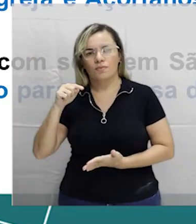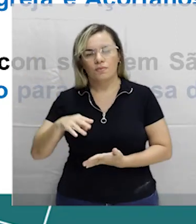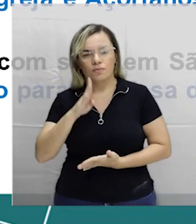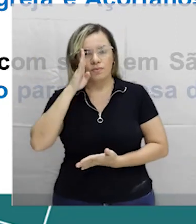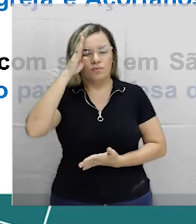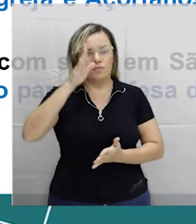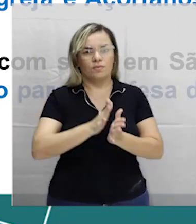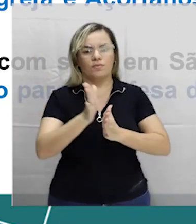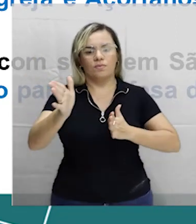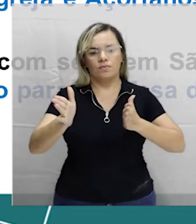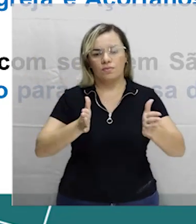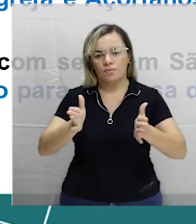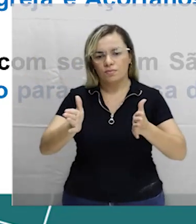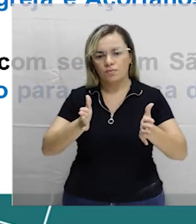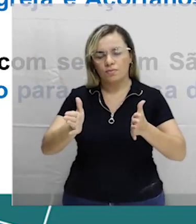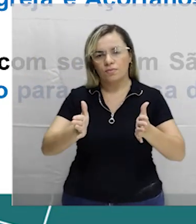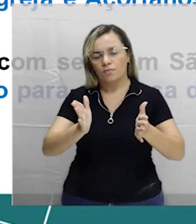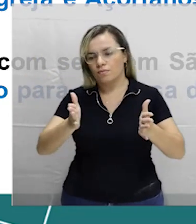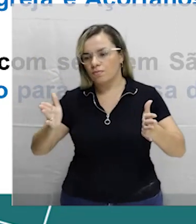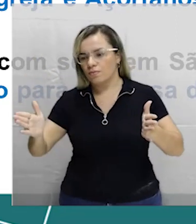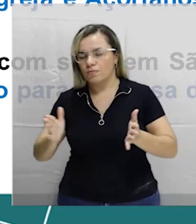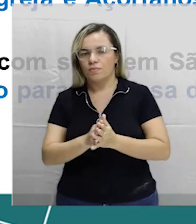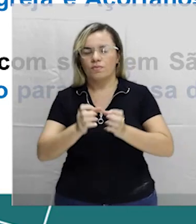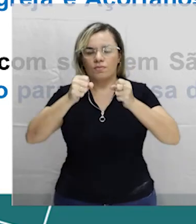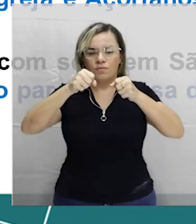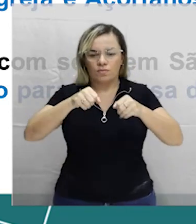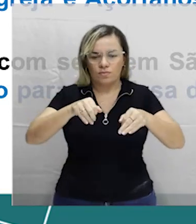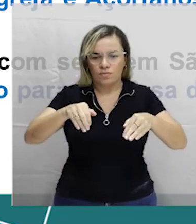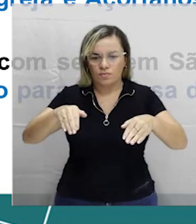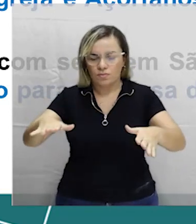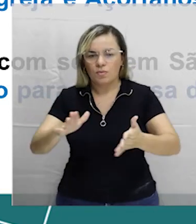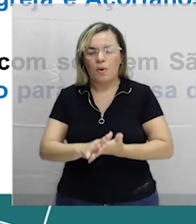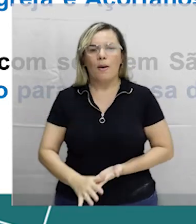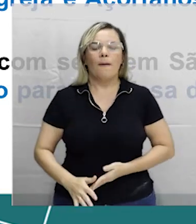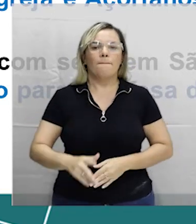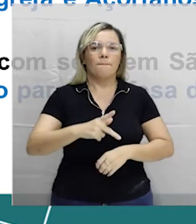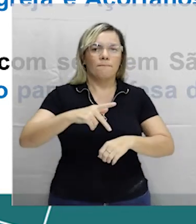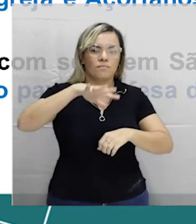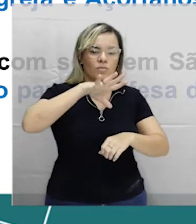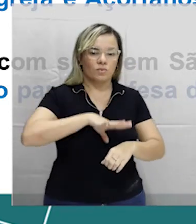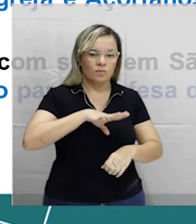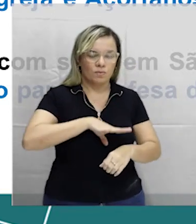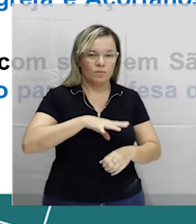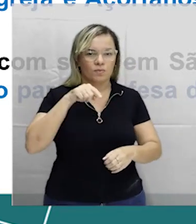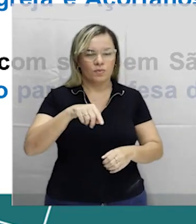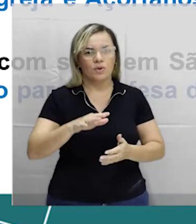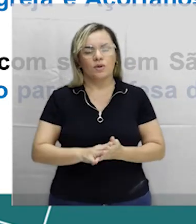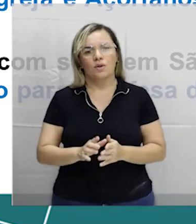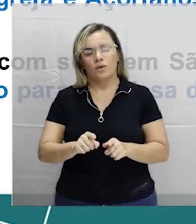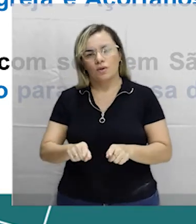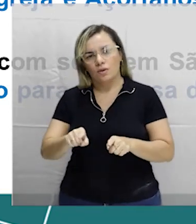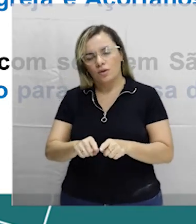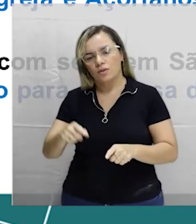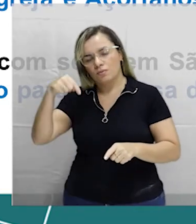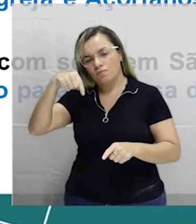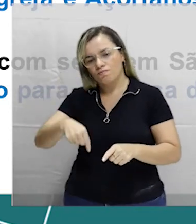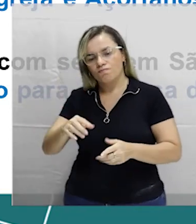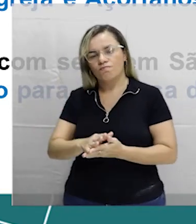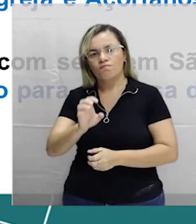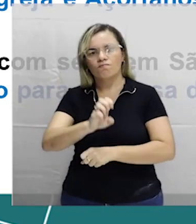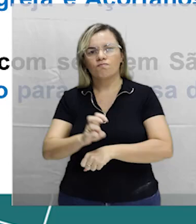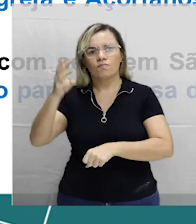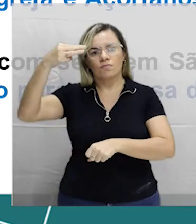principalmente o período da colonização lusitana, da colonização portuguesa aqui no